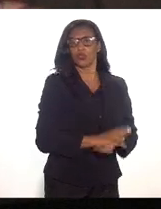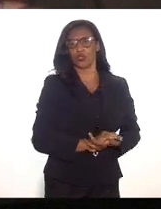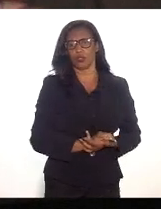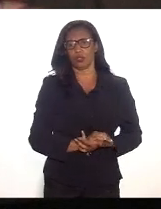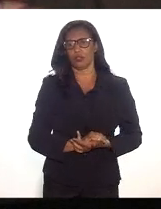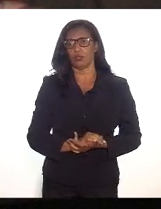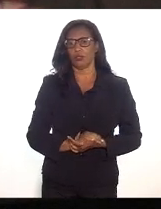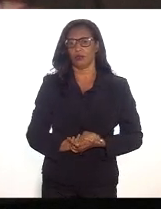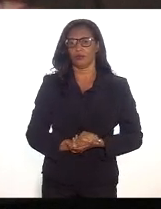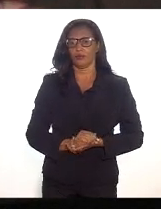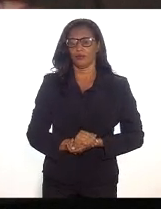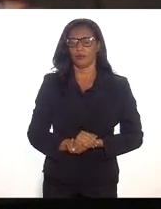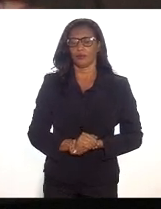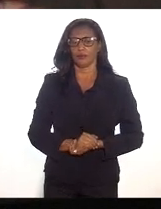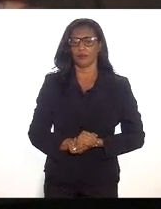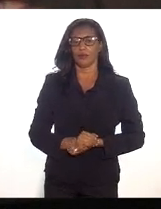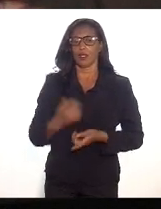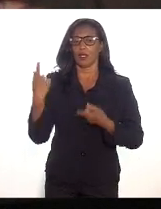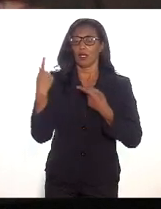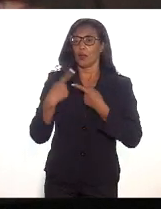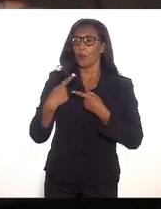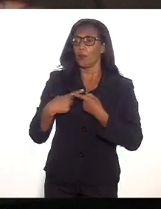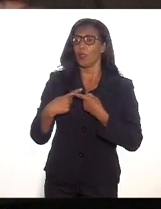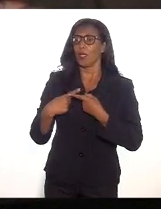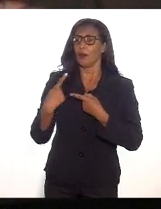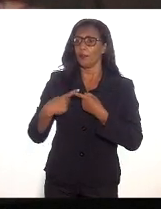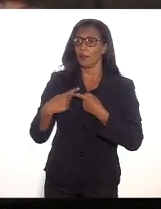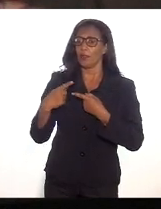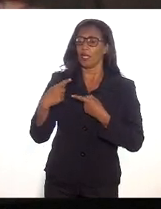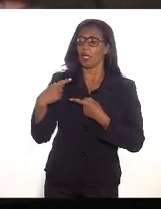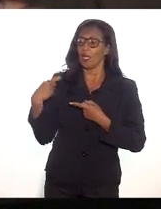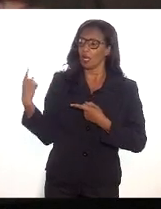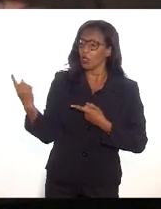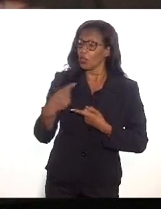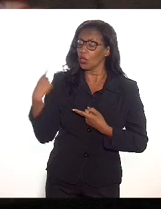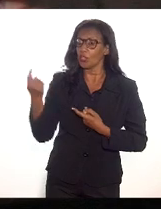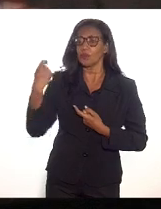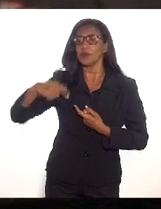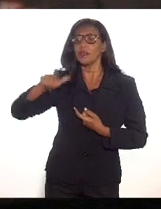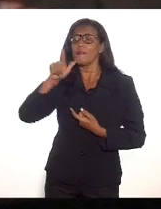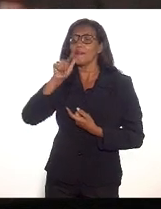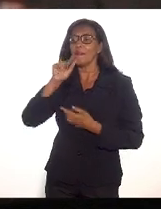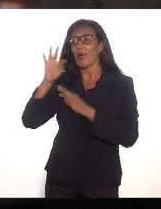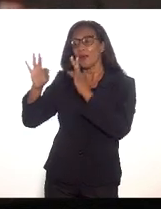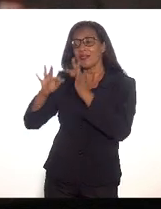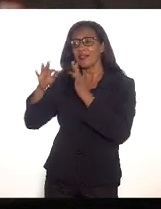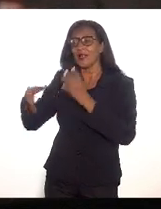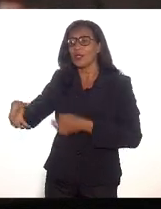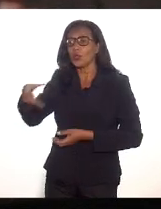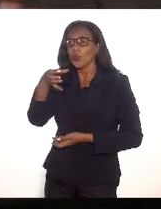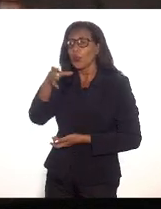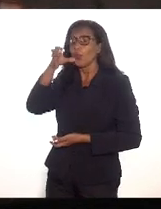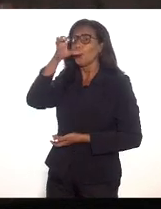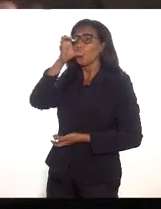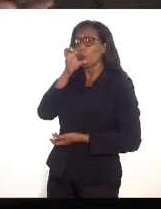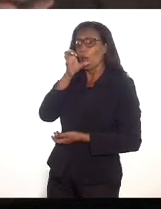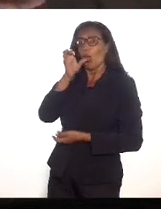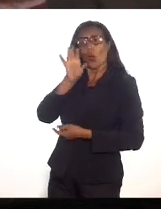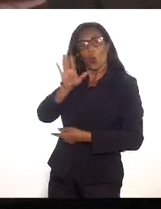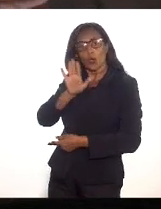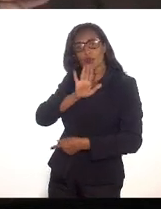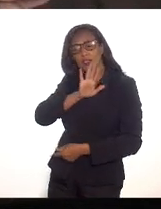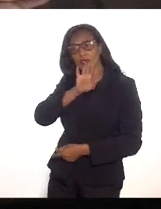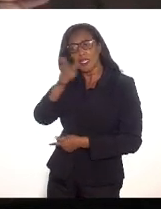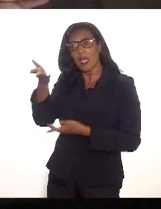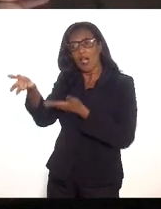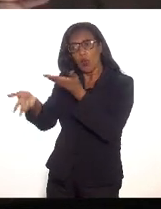área da saúde, por quê? Porque as nossas crianças vão beber água tratada. Quando você investe na SEDAI, você investe na rede de esgoto, na